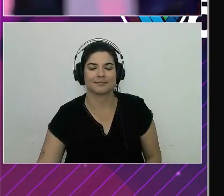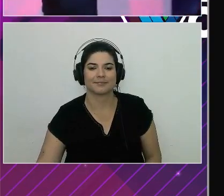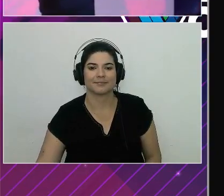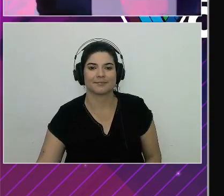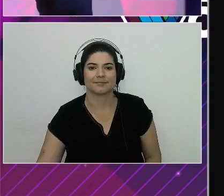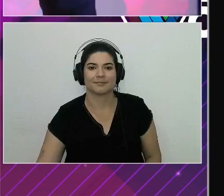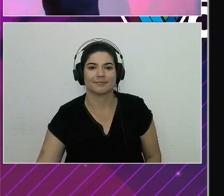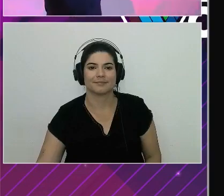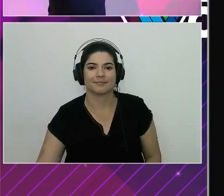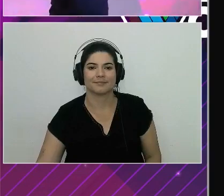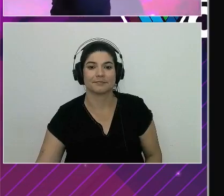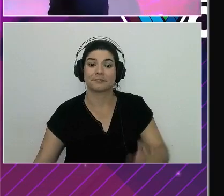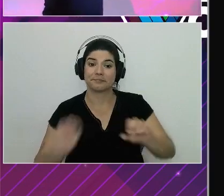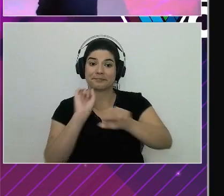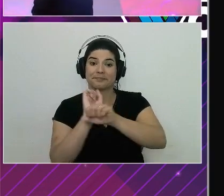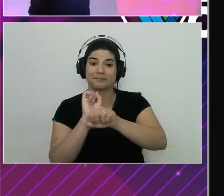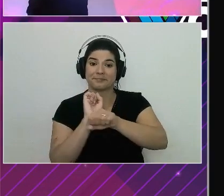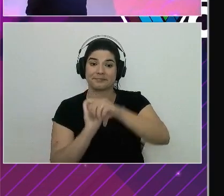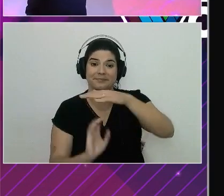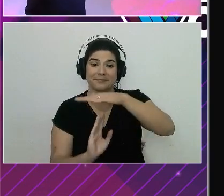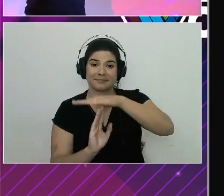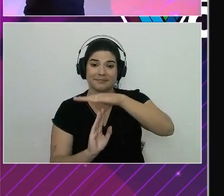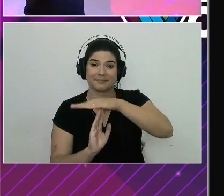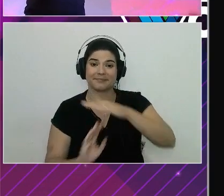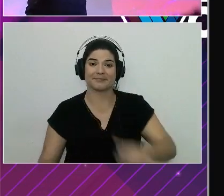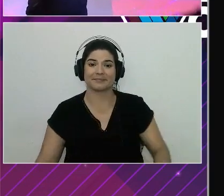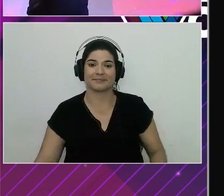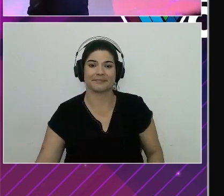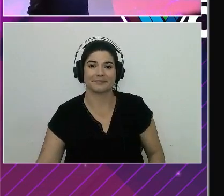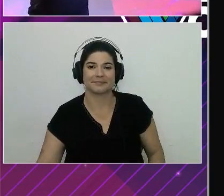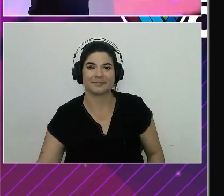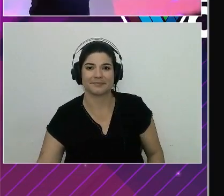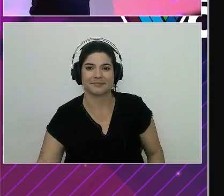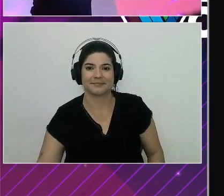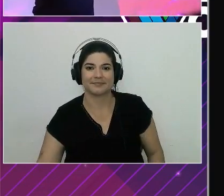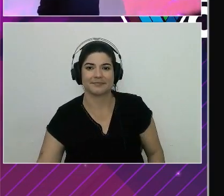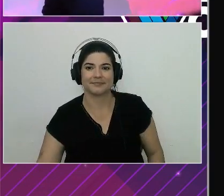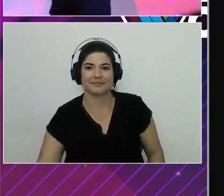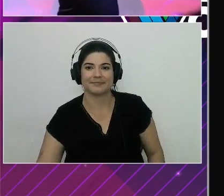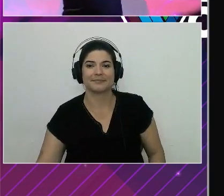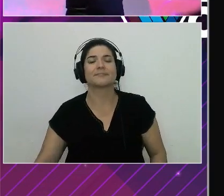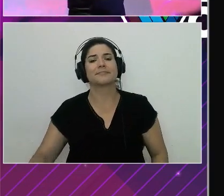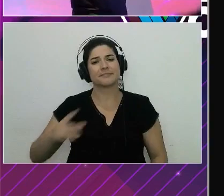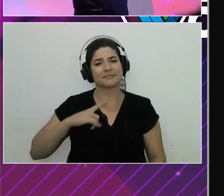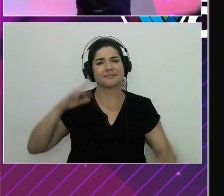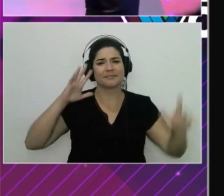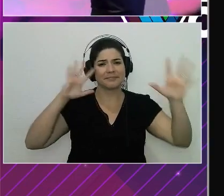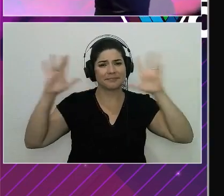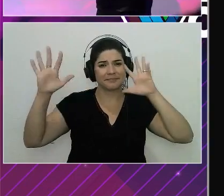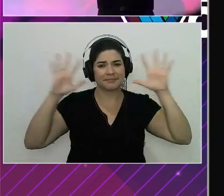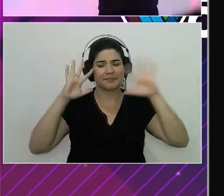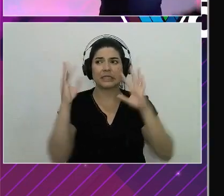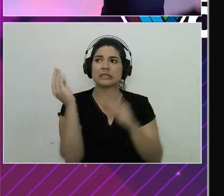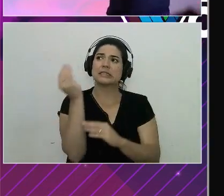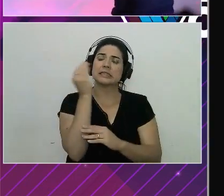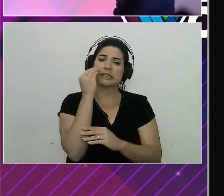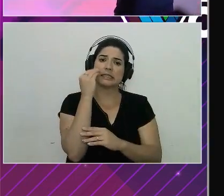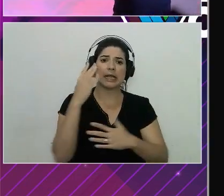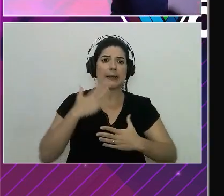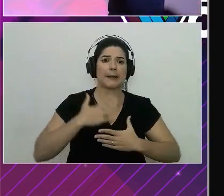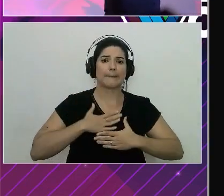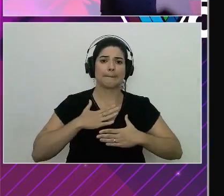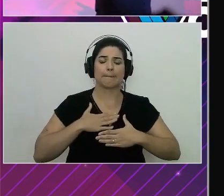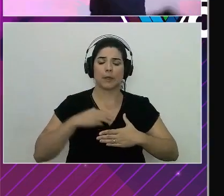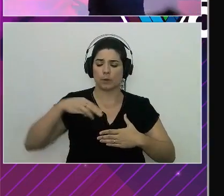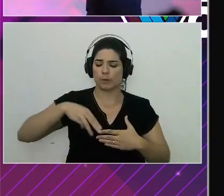Só um momento. Então eu tenho essa ideia de como é que eu faço para poder testar o meu microserviço